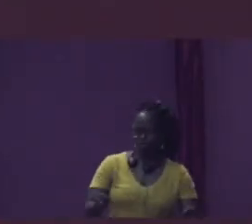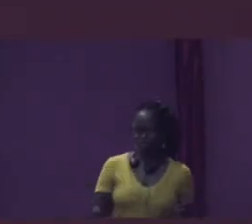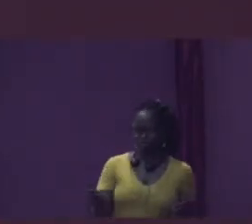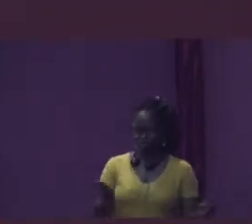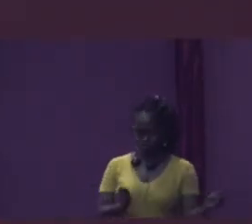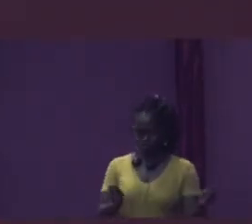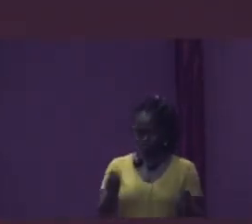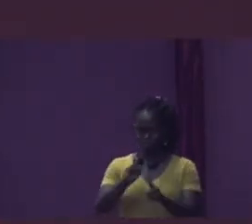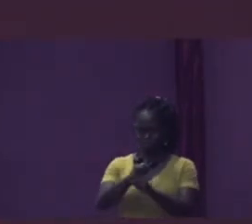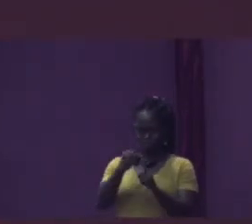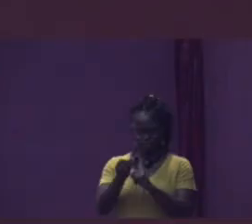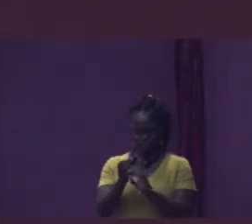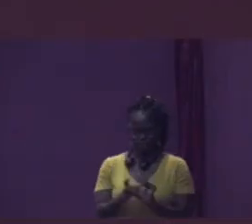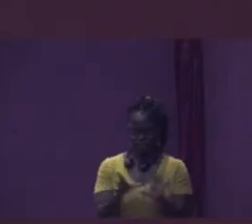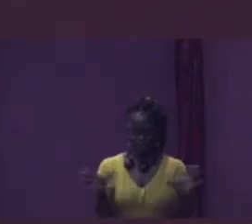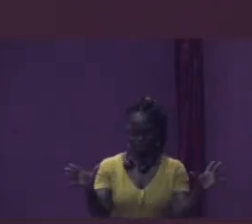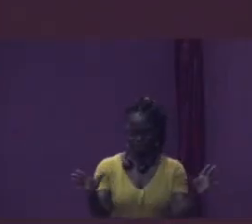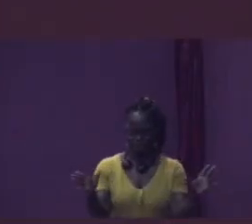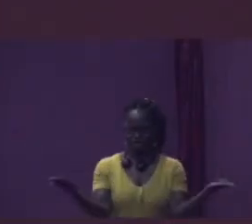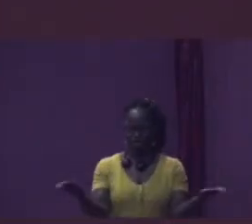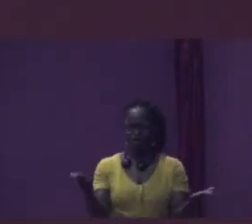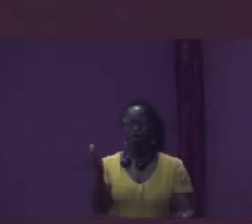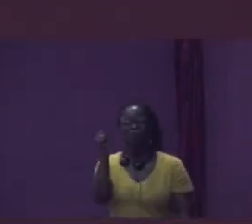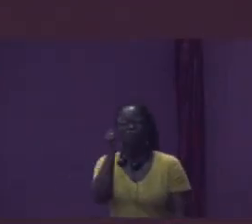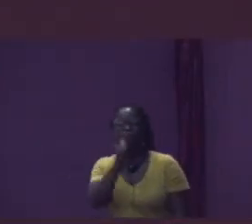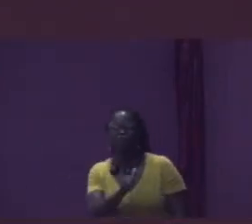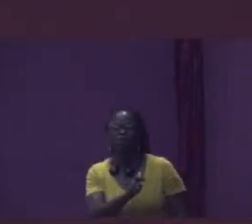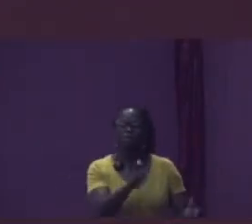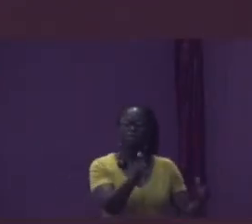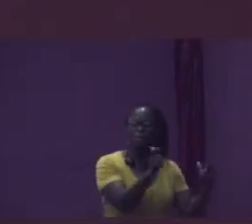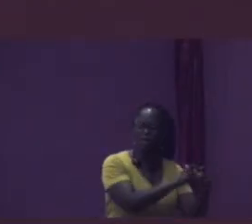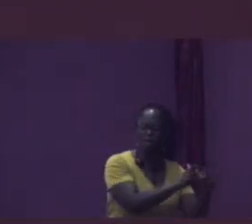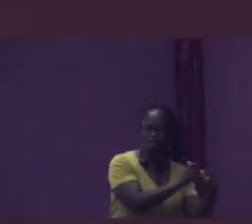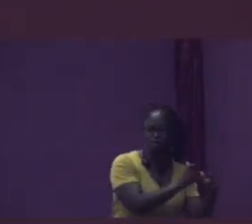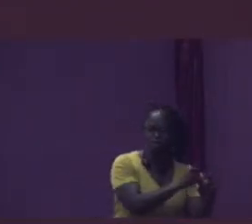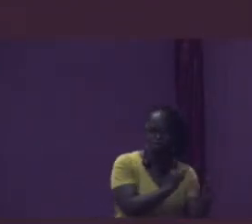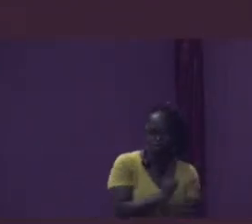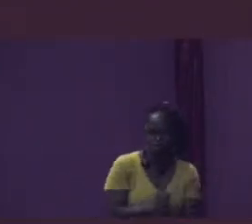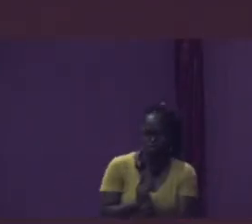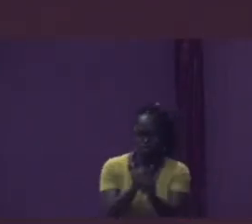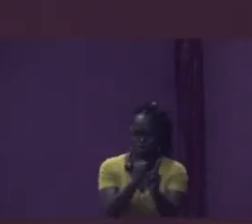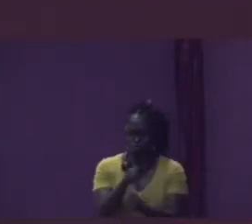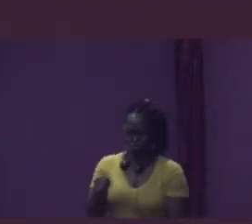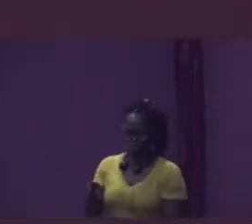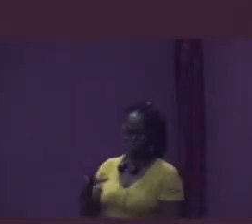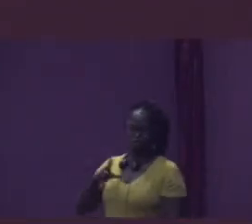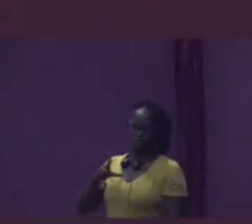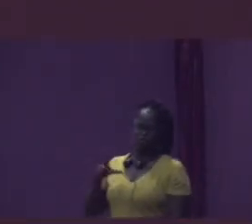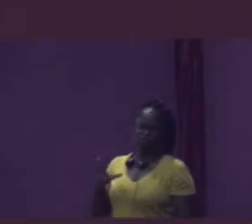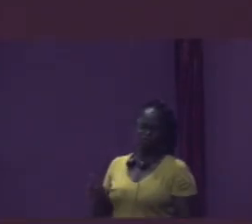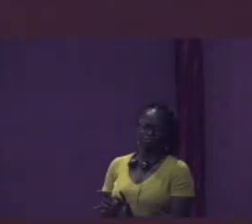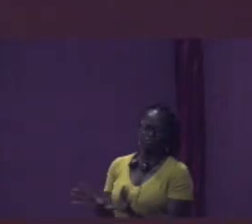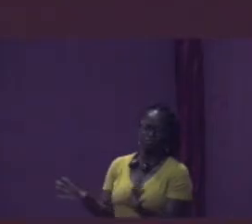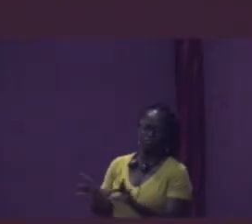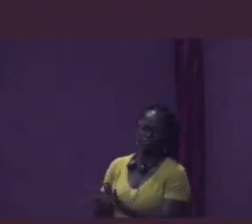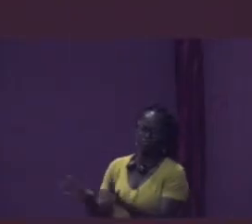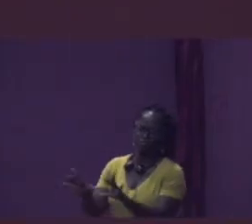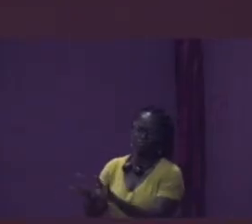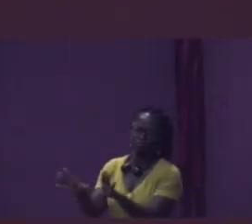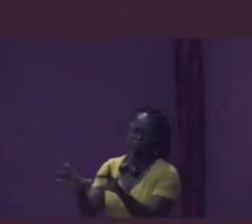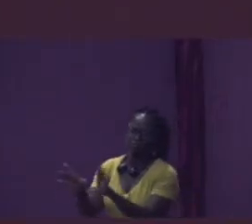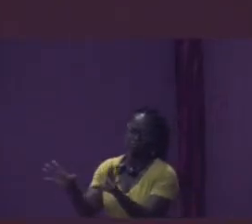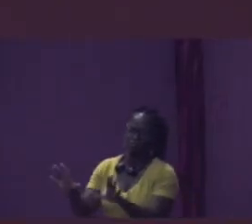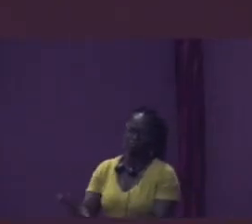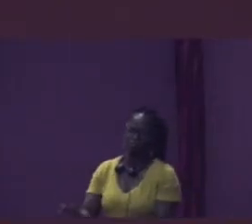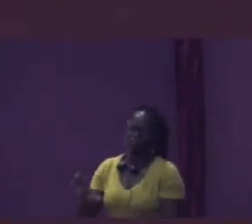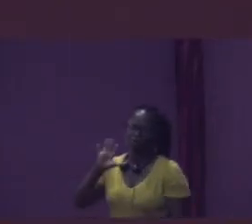Em uma sociedade liberal burguesa, mulheres e médicos encontram no setor privado uma maior liberdade para eleger o